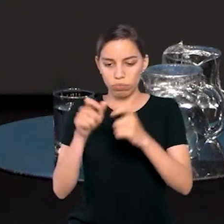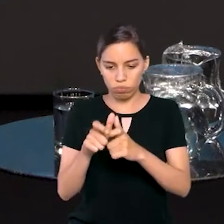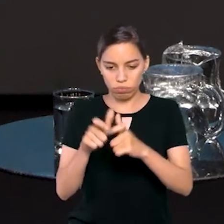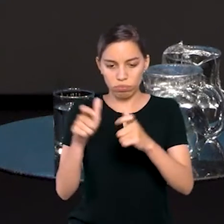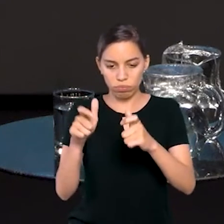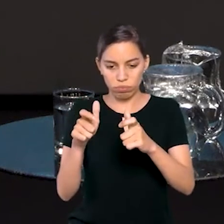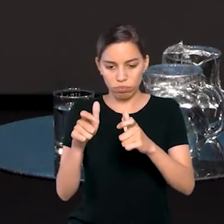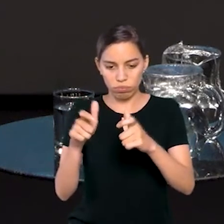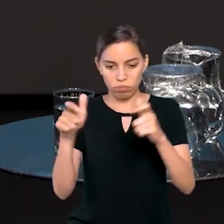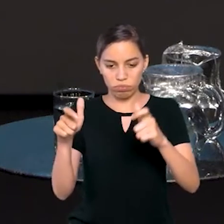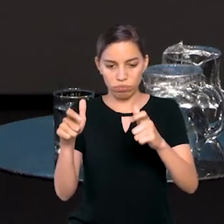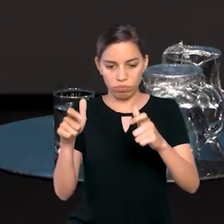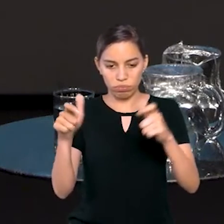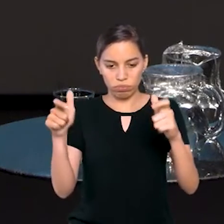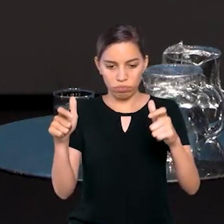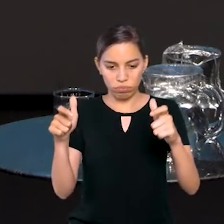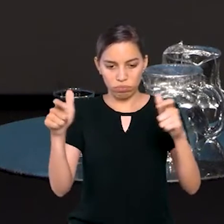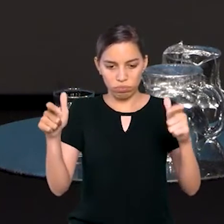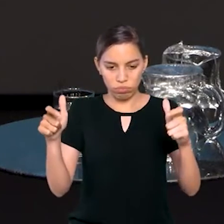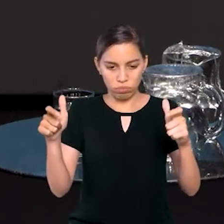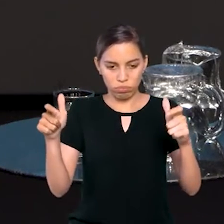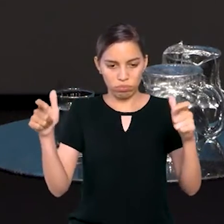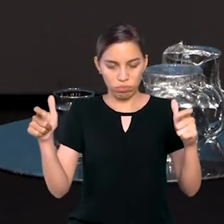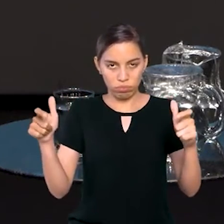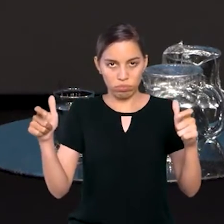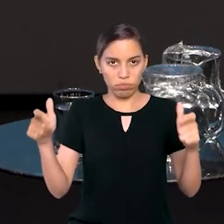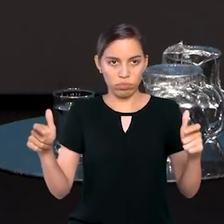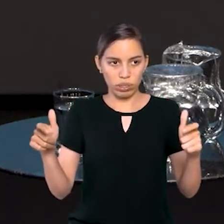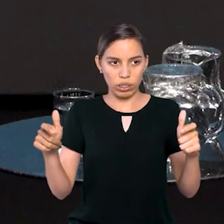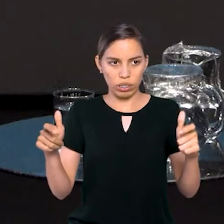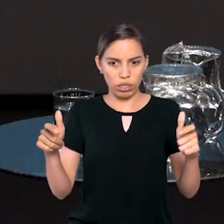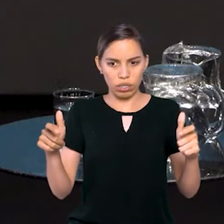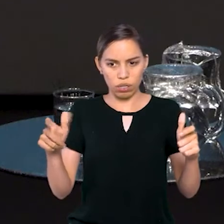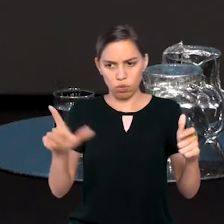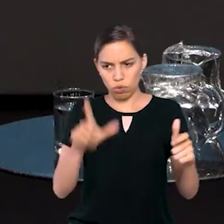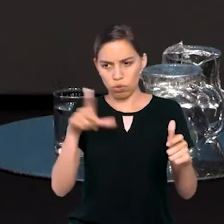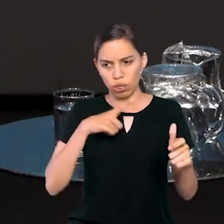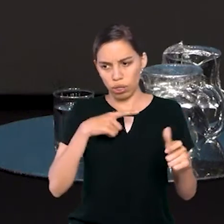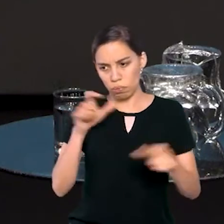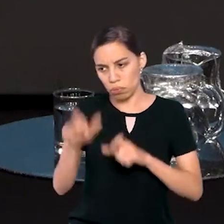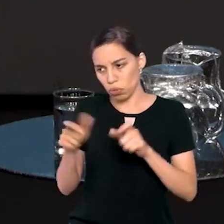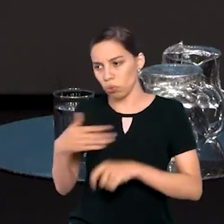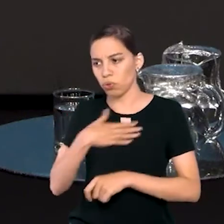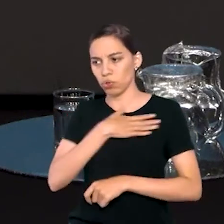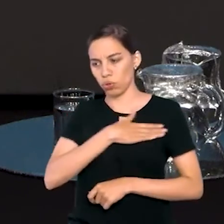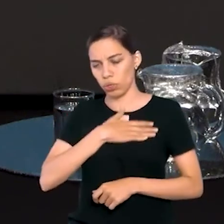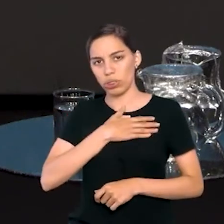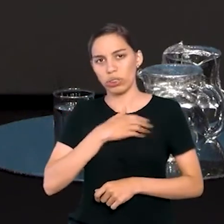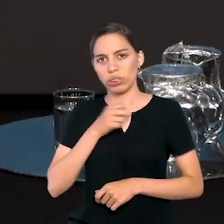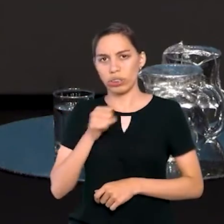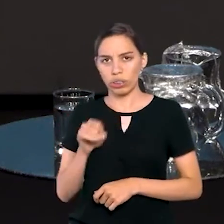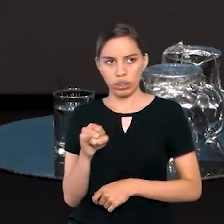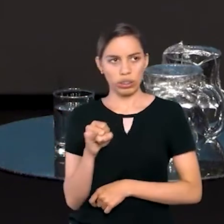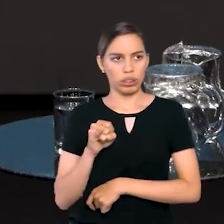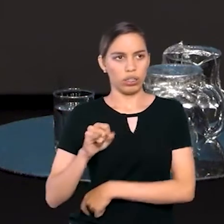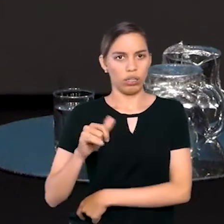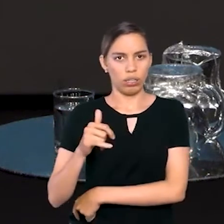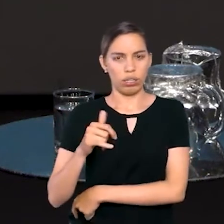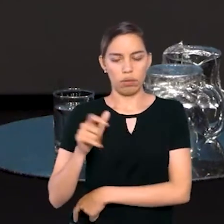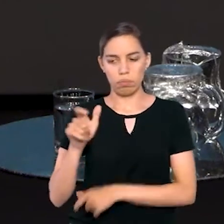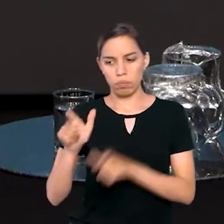enorme, que tem gente, óbvio, que deve gostar muito, porque senão não tinha tanta gente aqui.